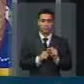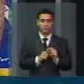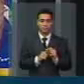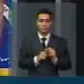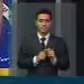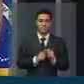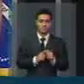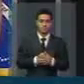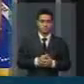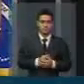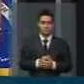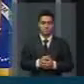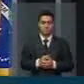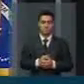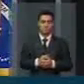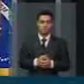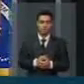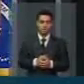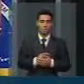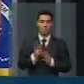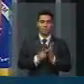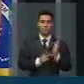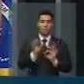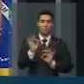dos planos